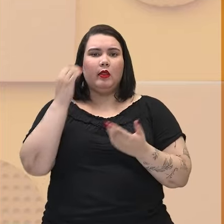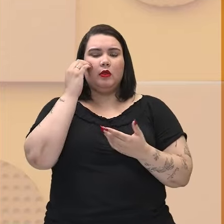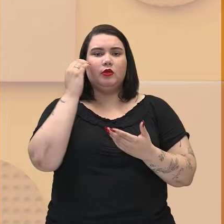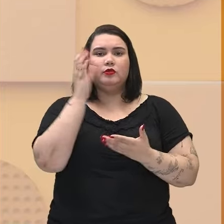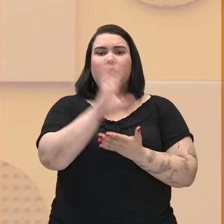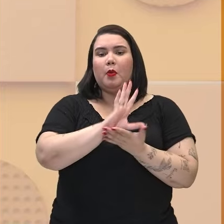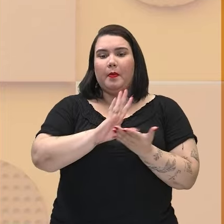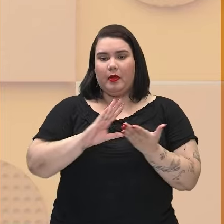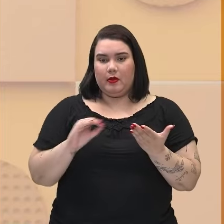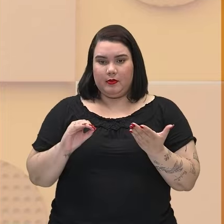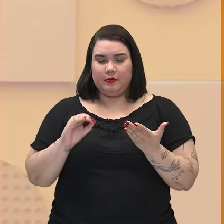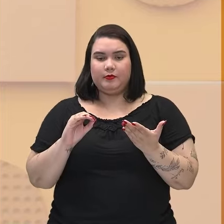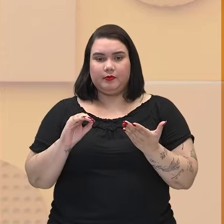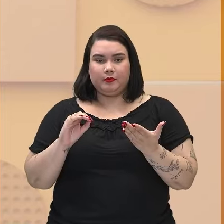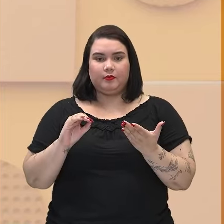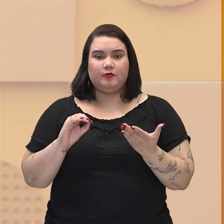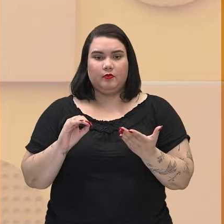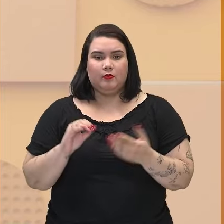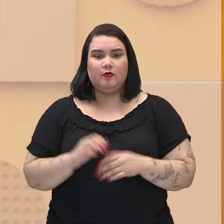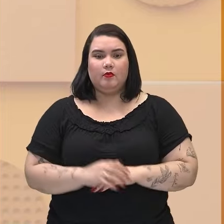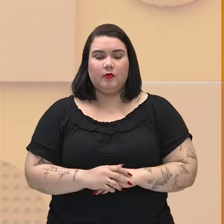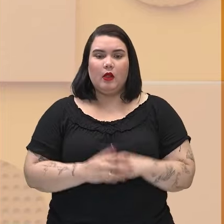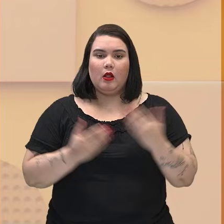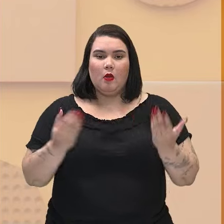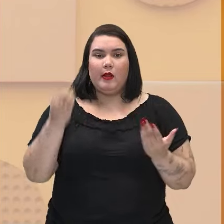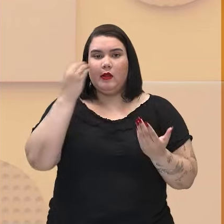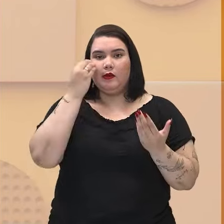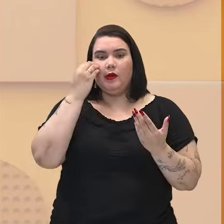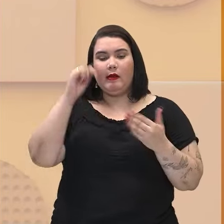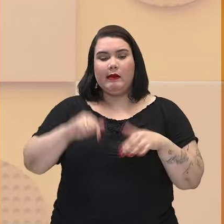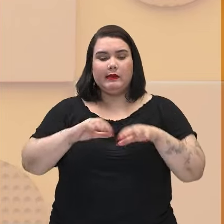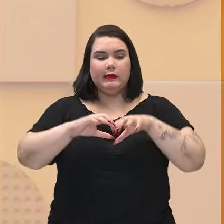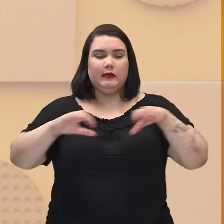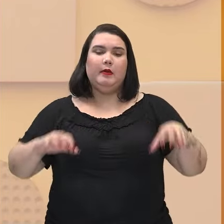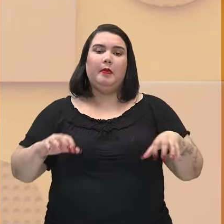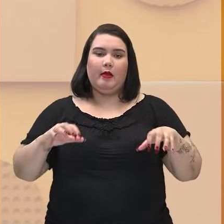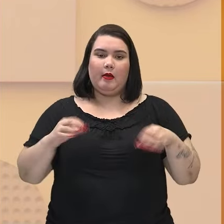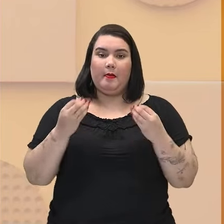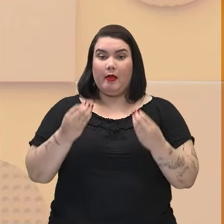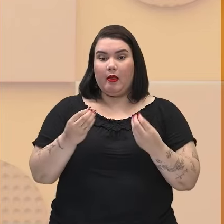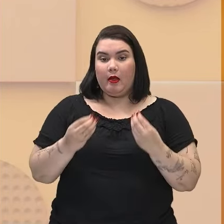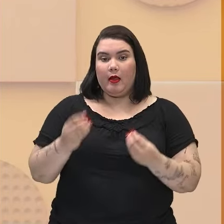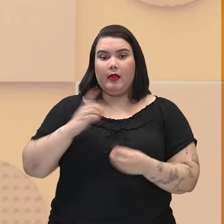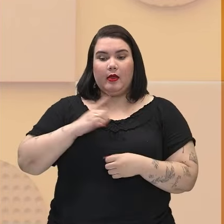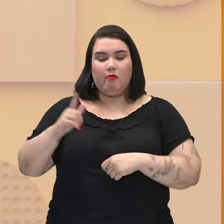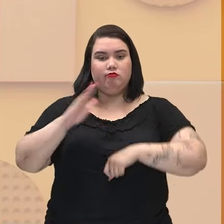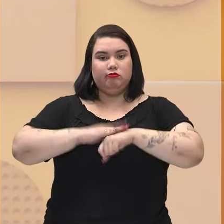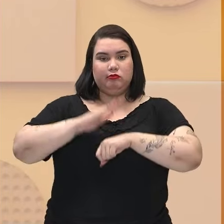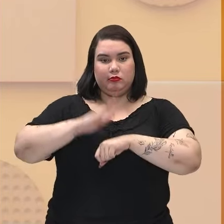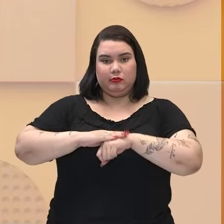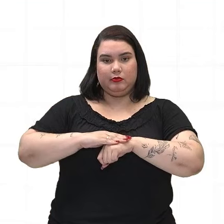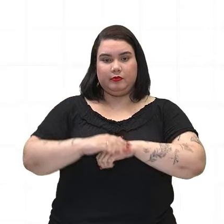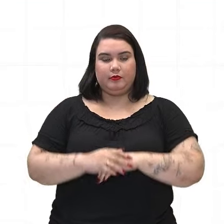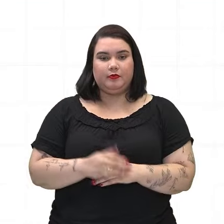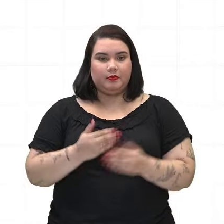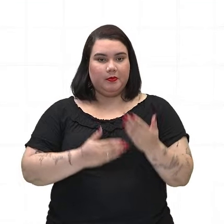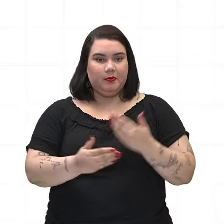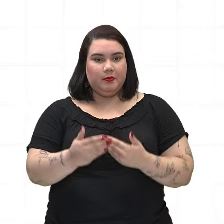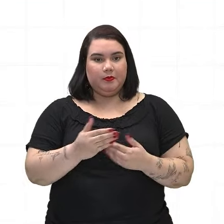que Pernambuco ali, né, fosse separada do resto do Brasil. Para quê? Para ter essa autonomia.